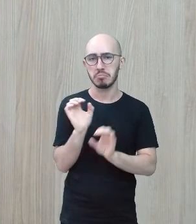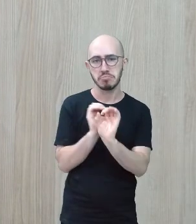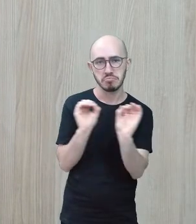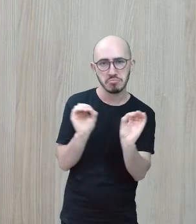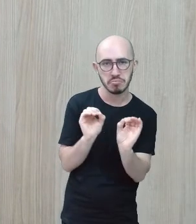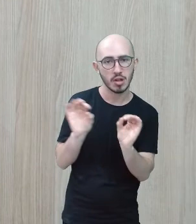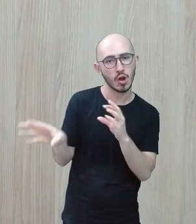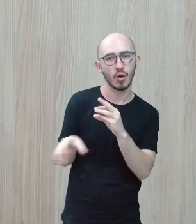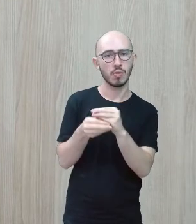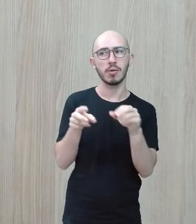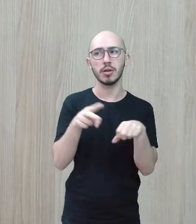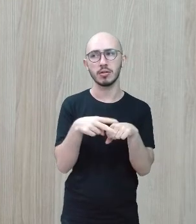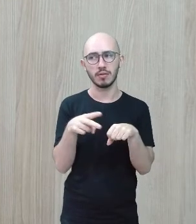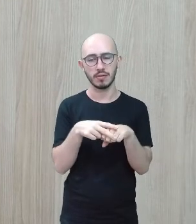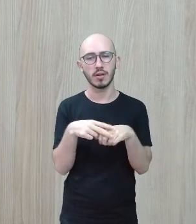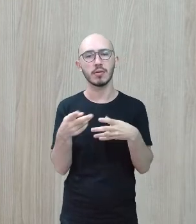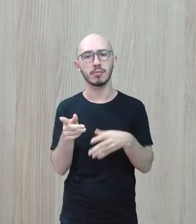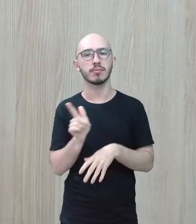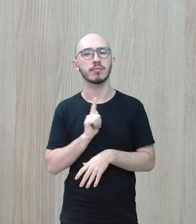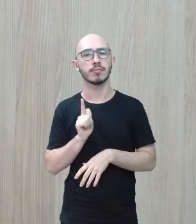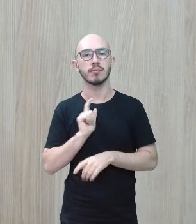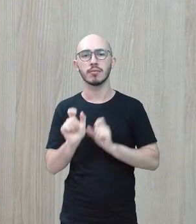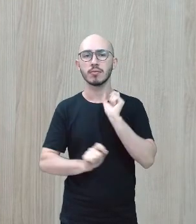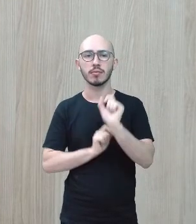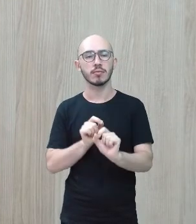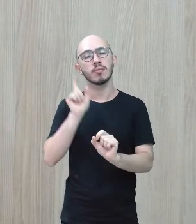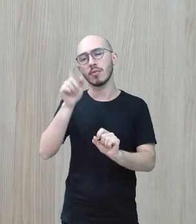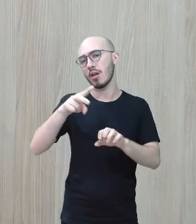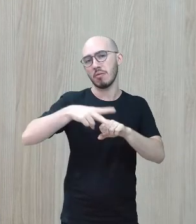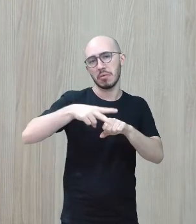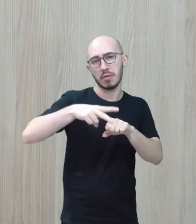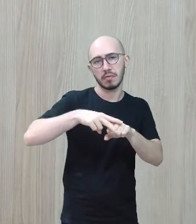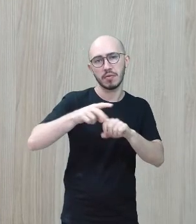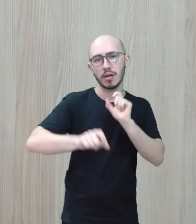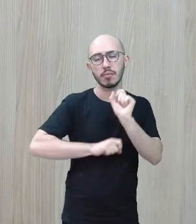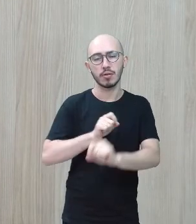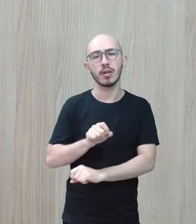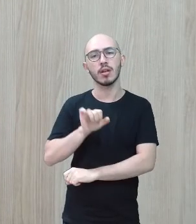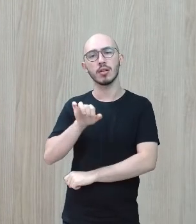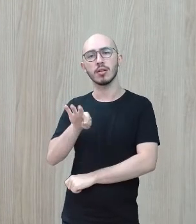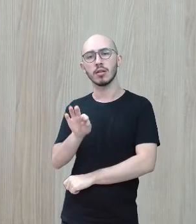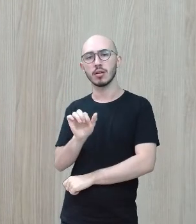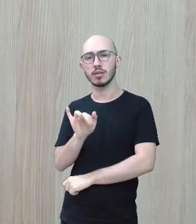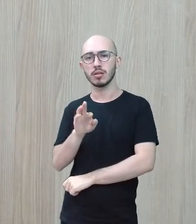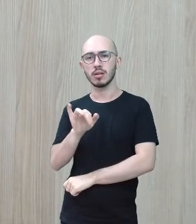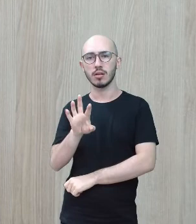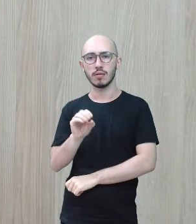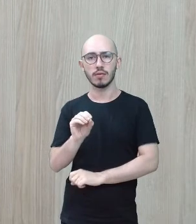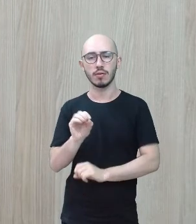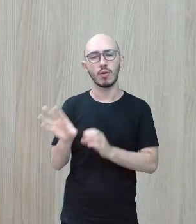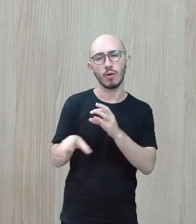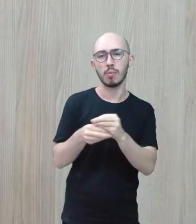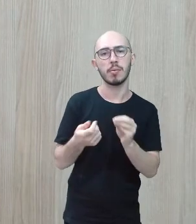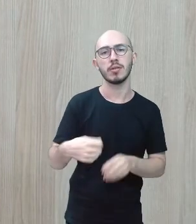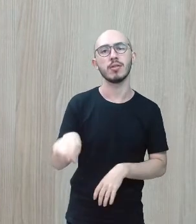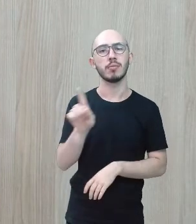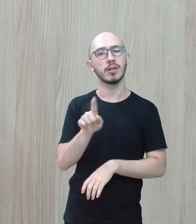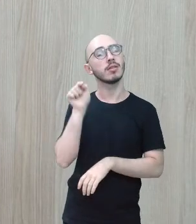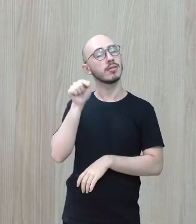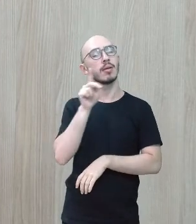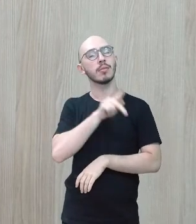que complemente esse verbo, que venha depois dele, ele é intransitivo, ou seja, ele não precisa de um complemento, tá certo? Era isso que ela